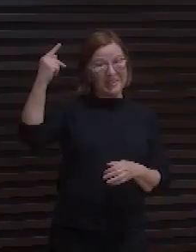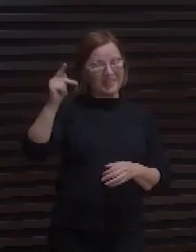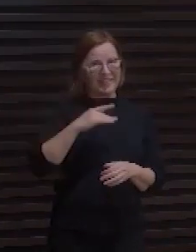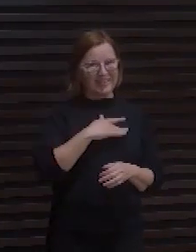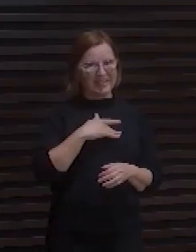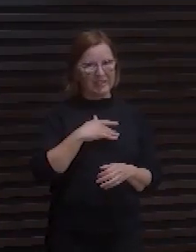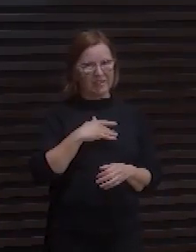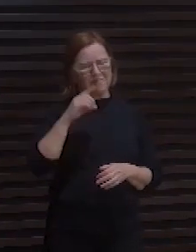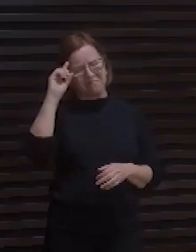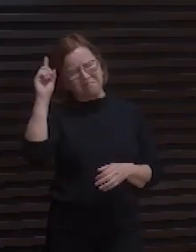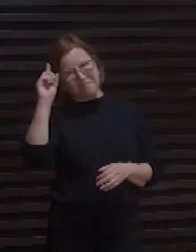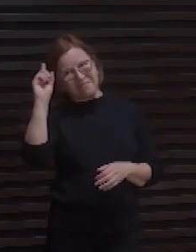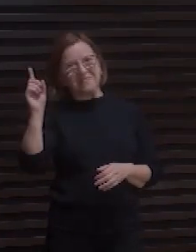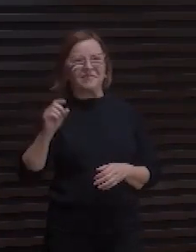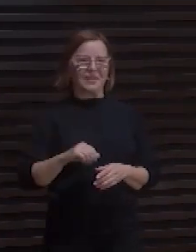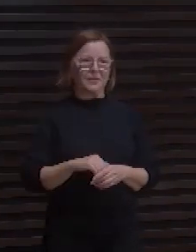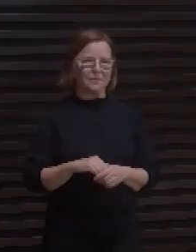misericórdia todos os dias,